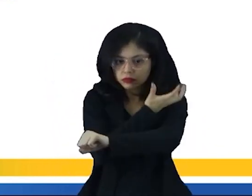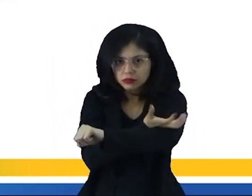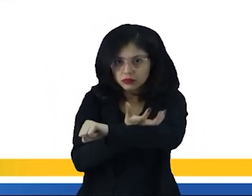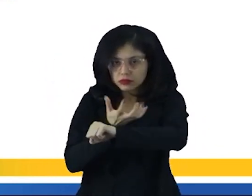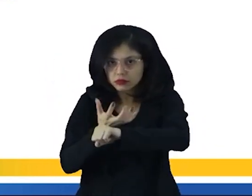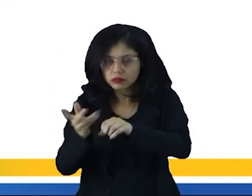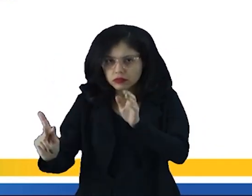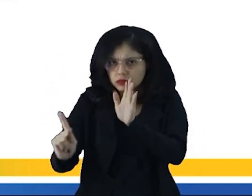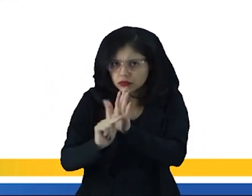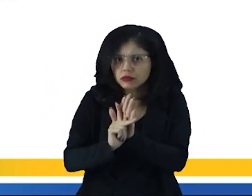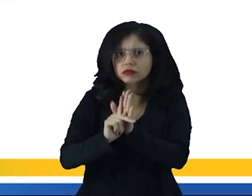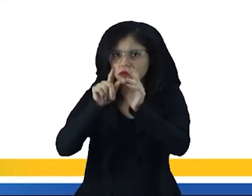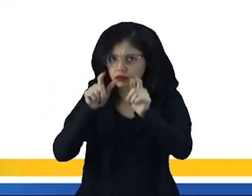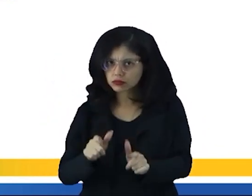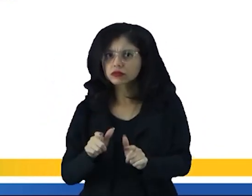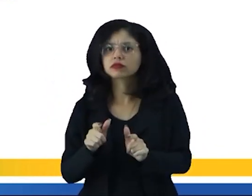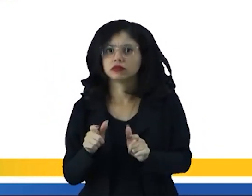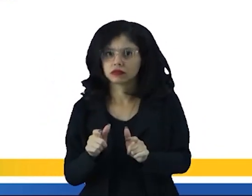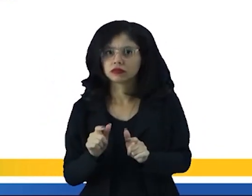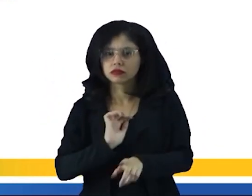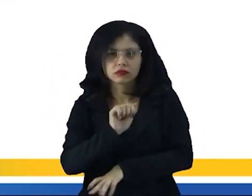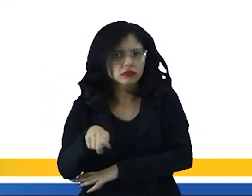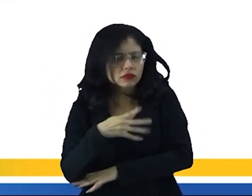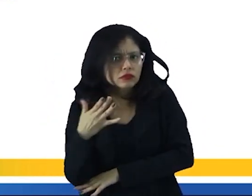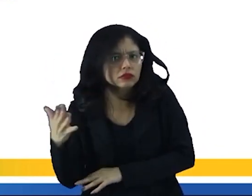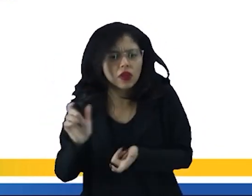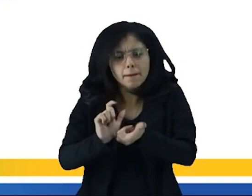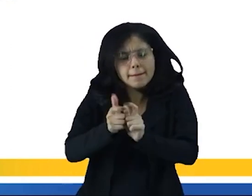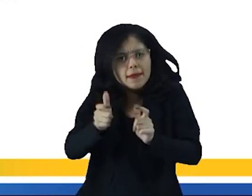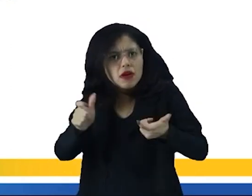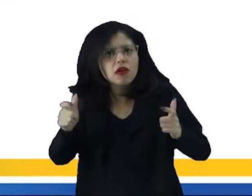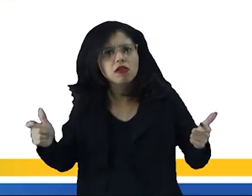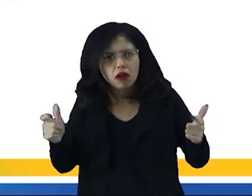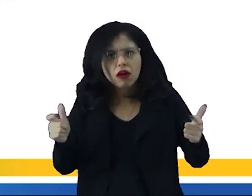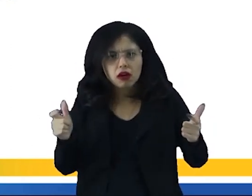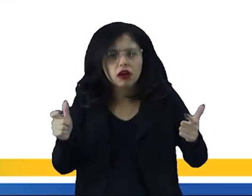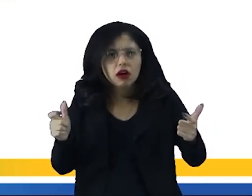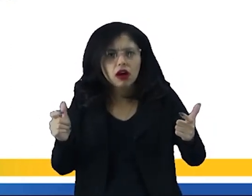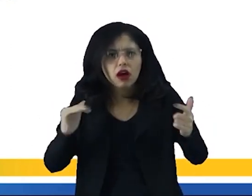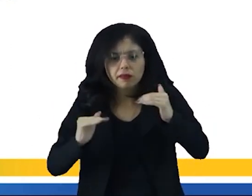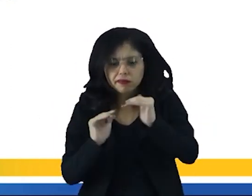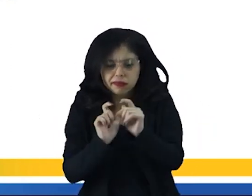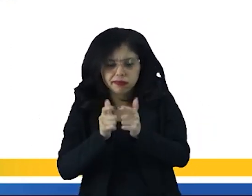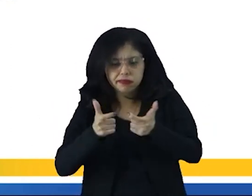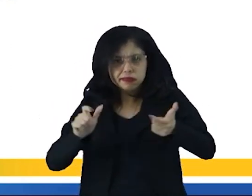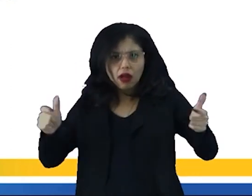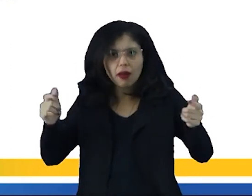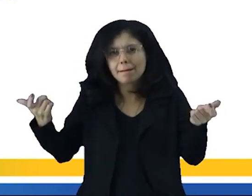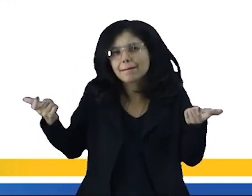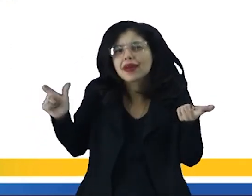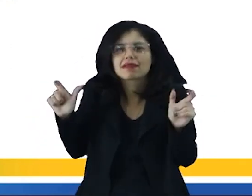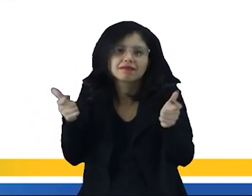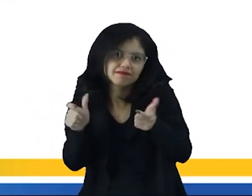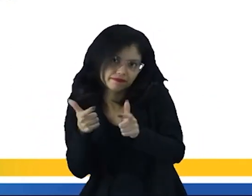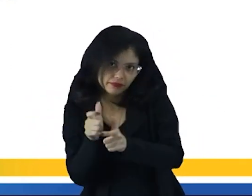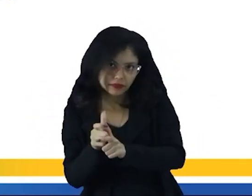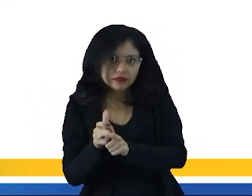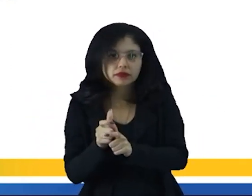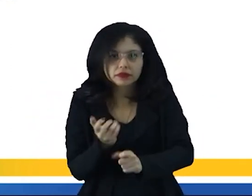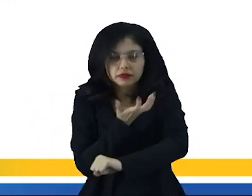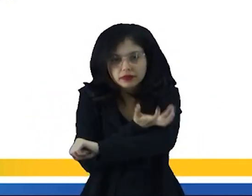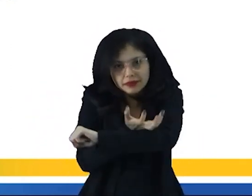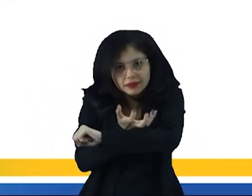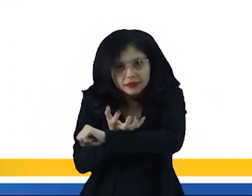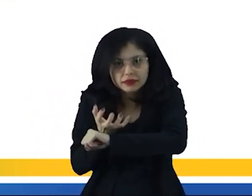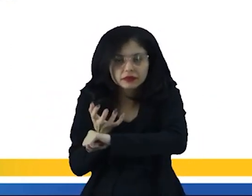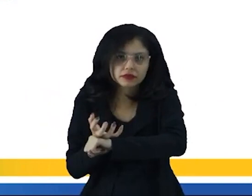vegetação específica. Quanto maior for a latitude, menor vai ser o tipo da